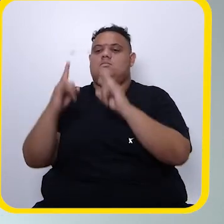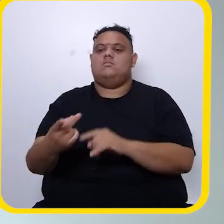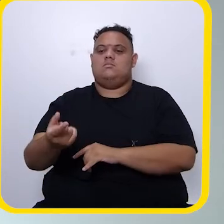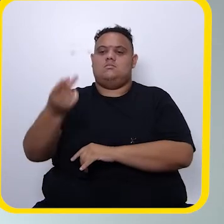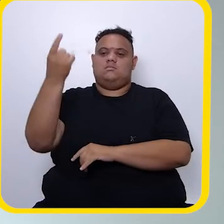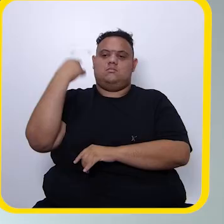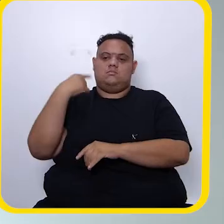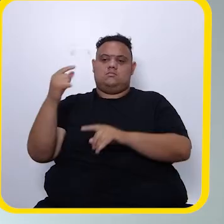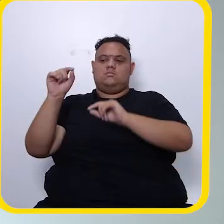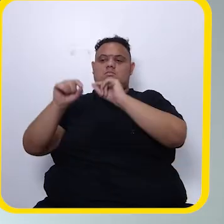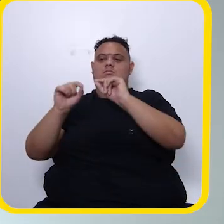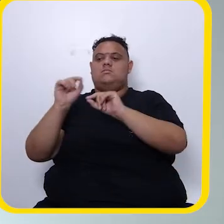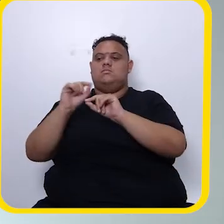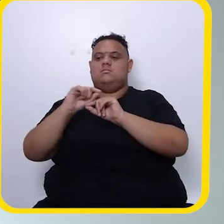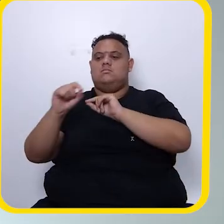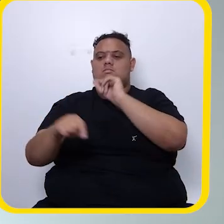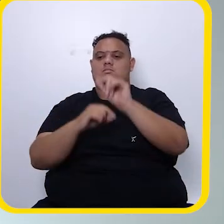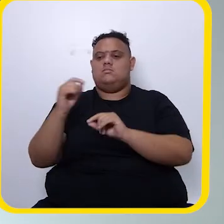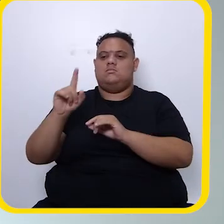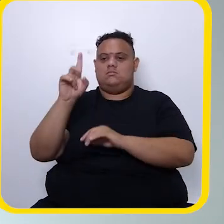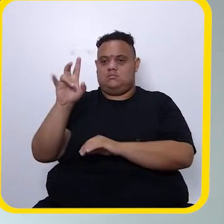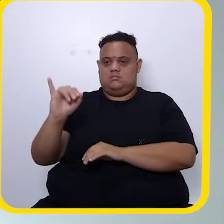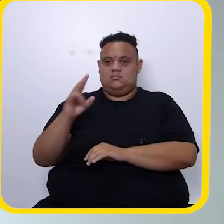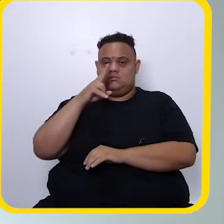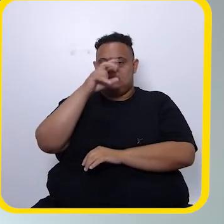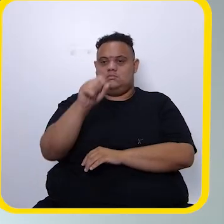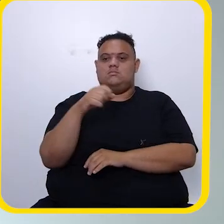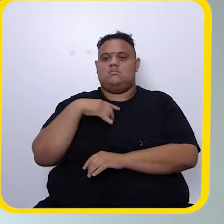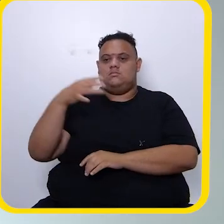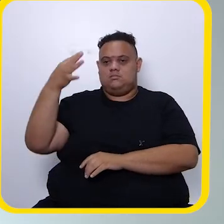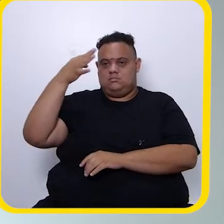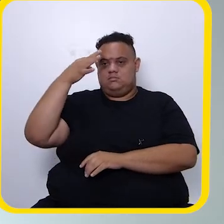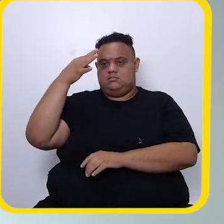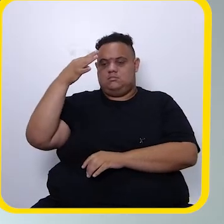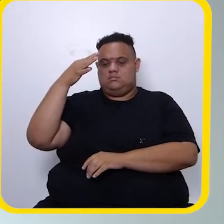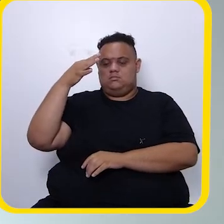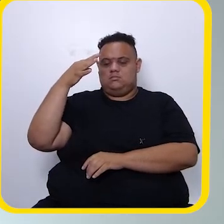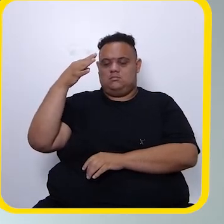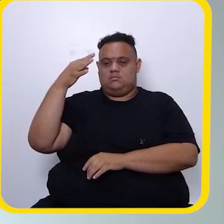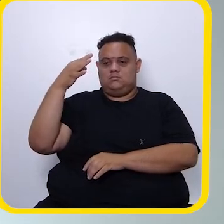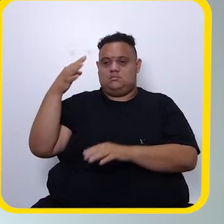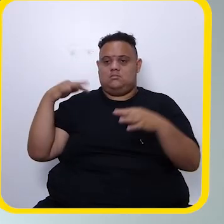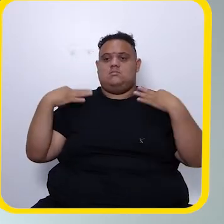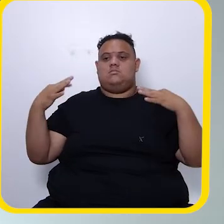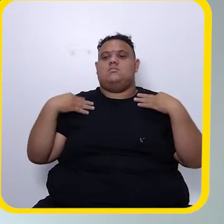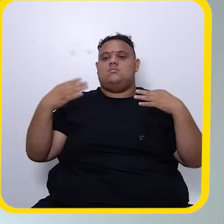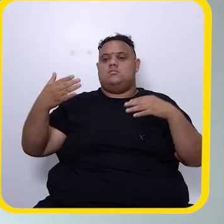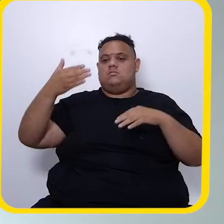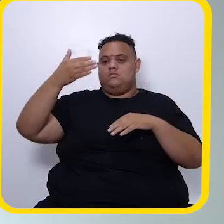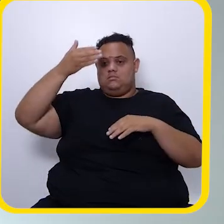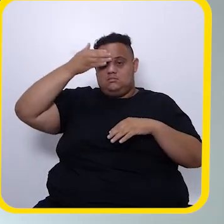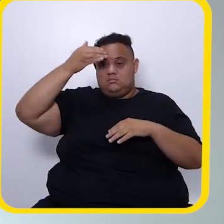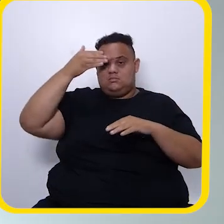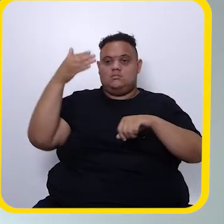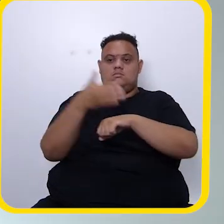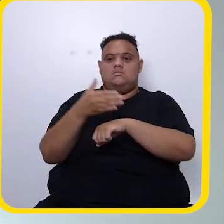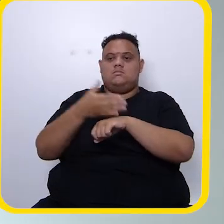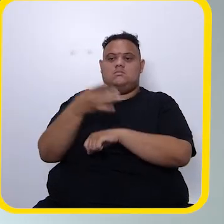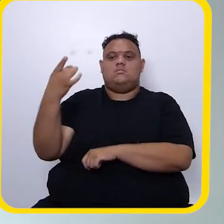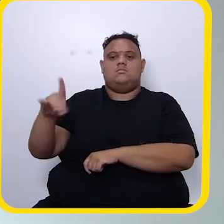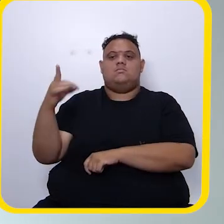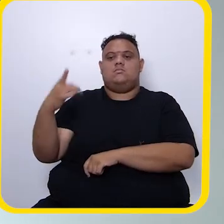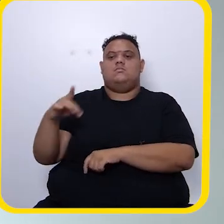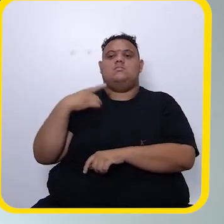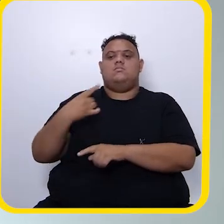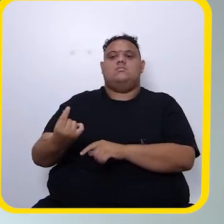prédios antigos se tornaram também elementos fortes para o turismo em Cuba. Então, é uma forma também de entrar dólares,